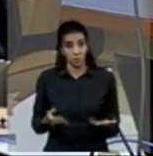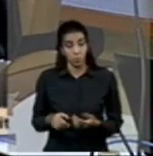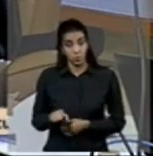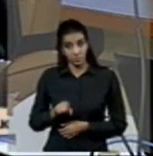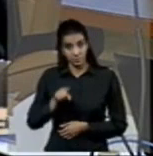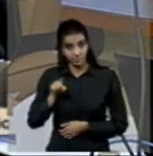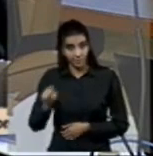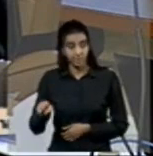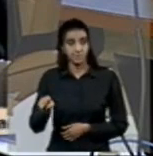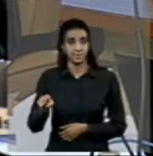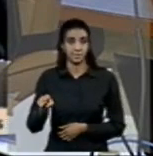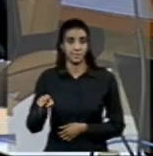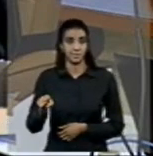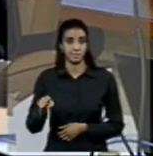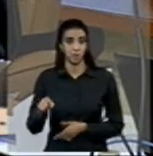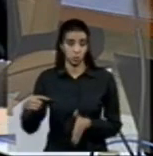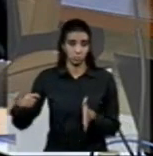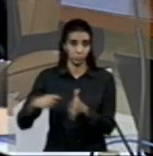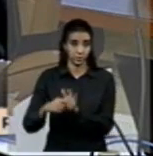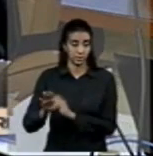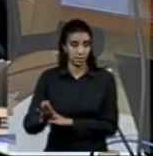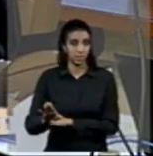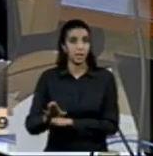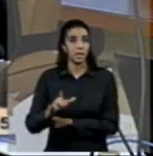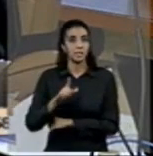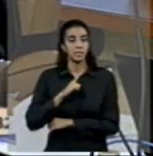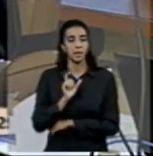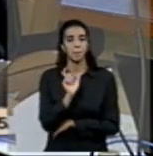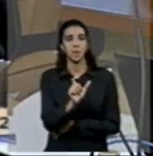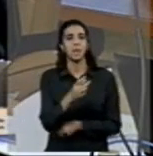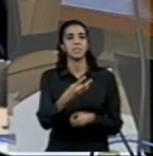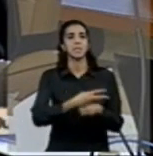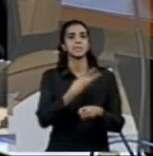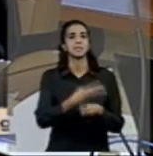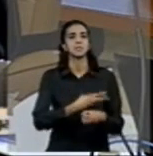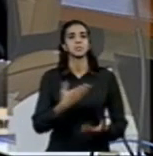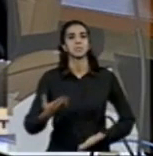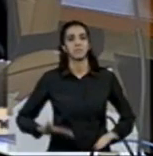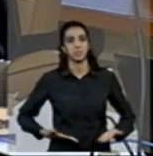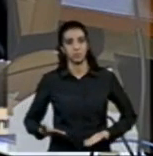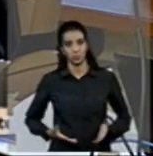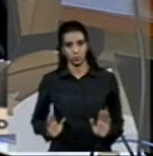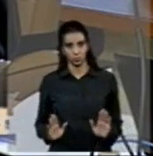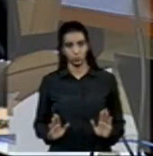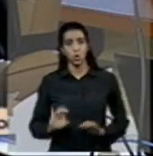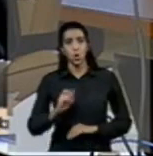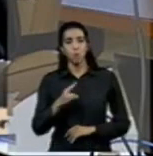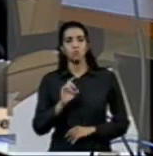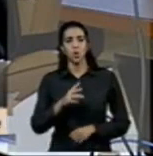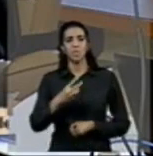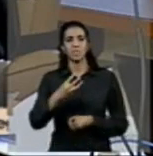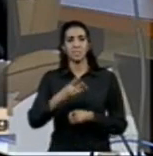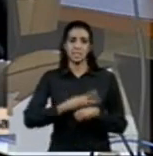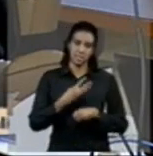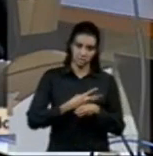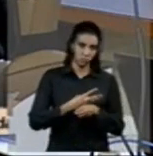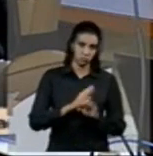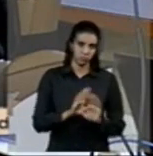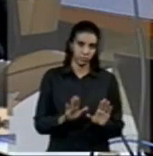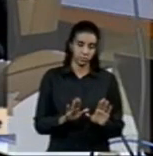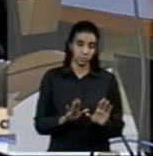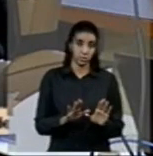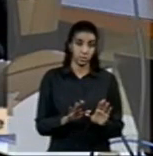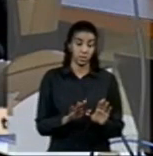de atividades, tem-se a chamada terceirização do serviço, ou simplesmente terceirização,